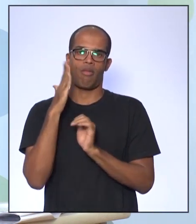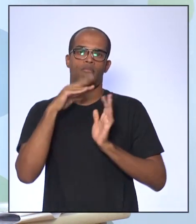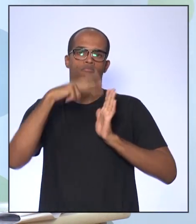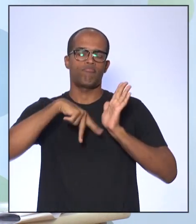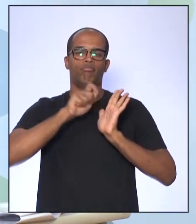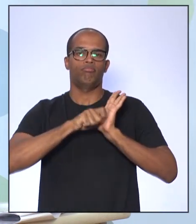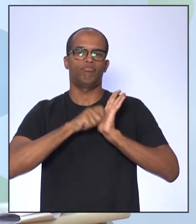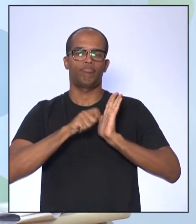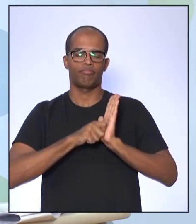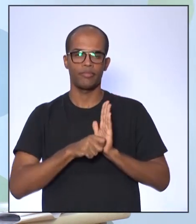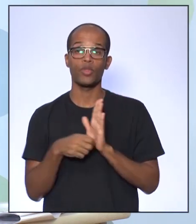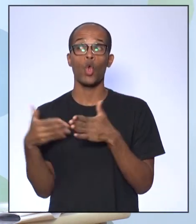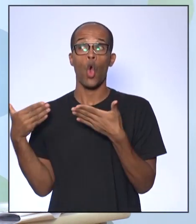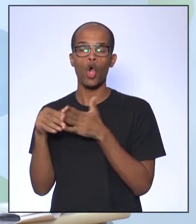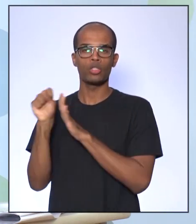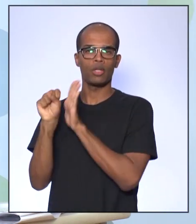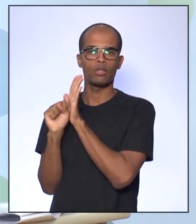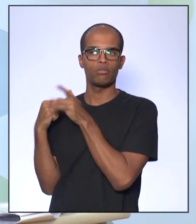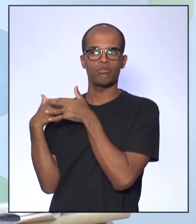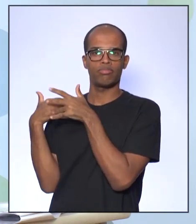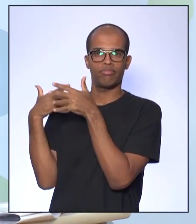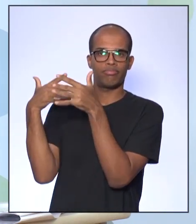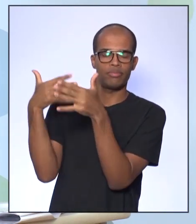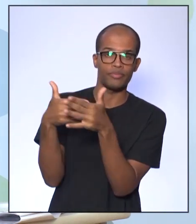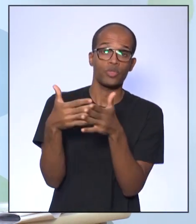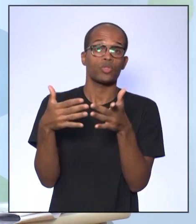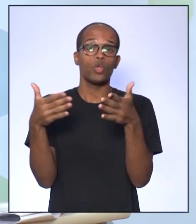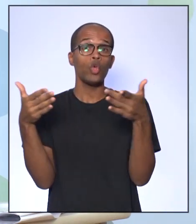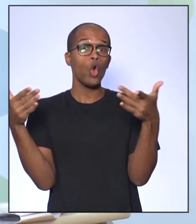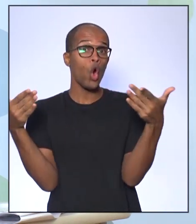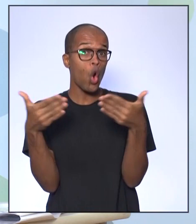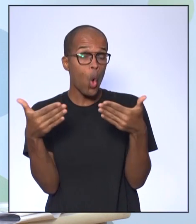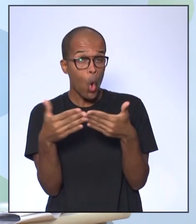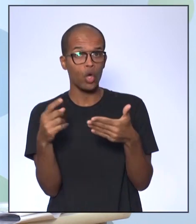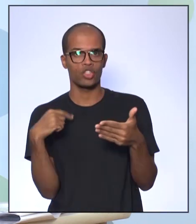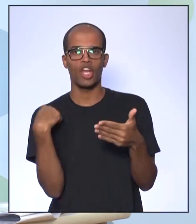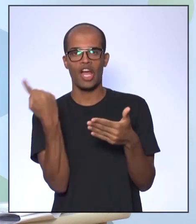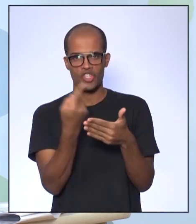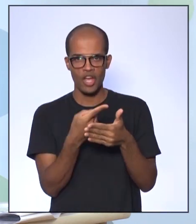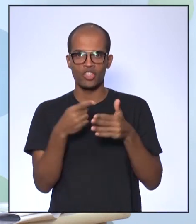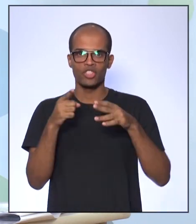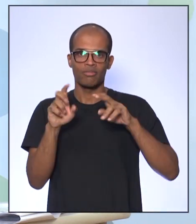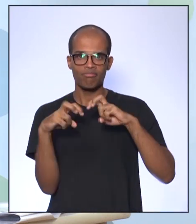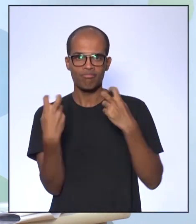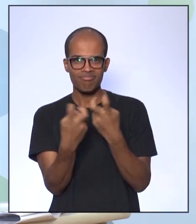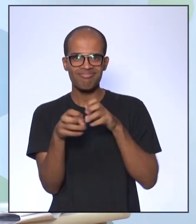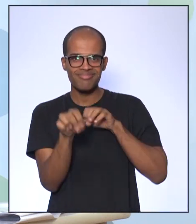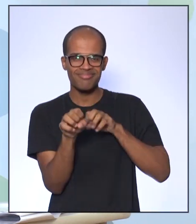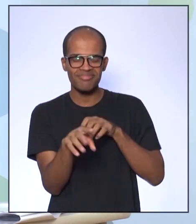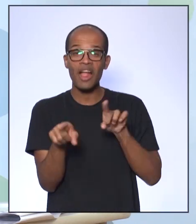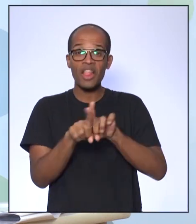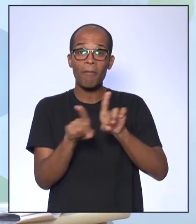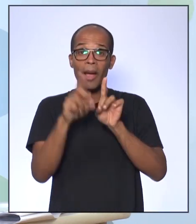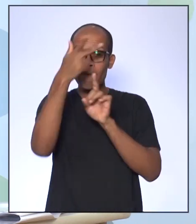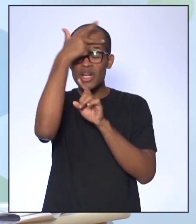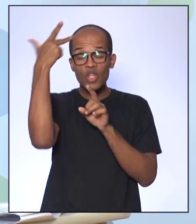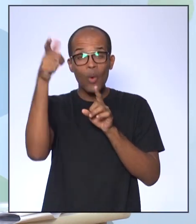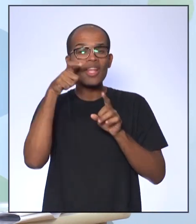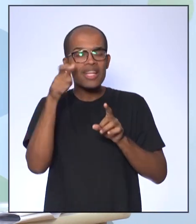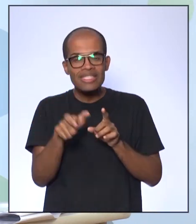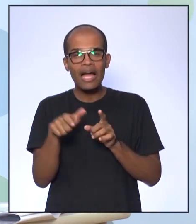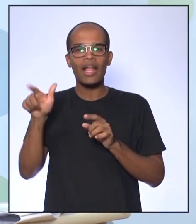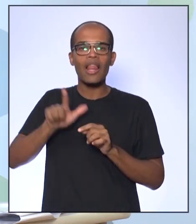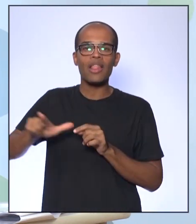ao longo do século, pessoas em geral, hoje, né, além de nós aqui numa sala de aula, pessoas interessadas, né, em um pouquinho de